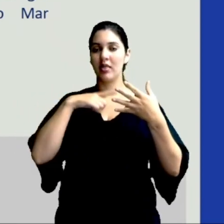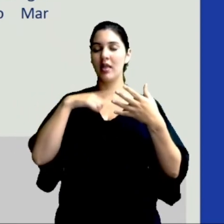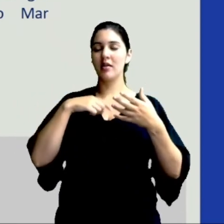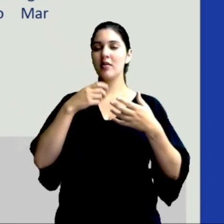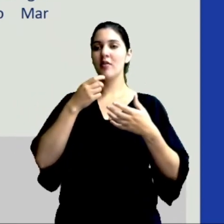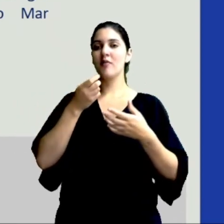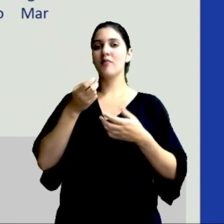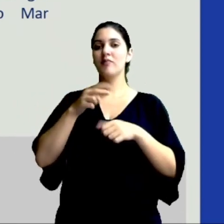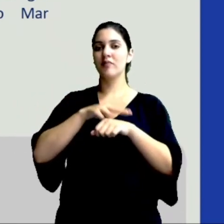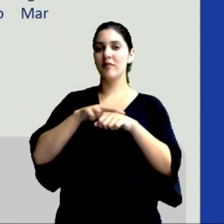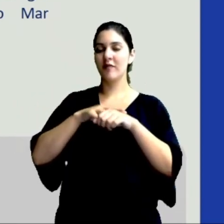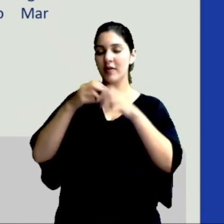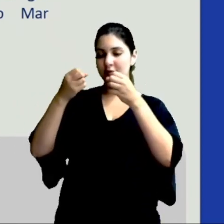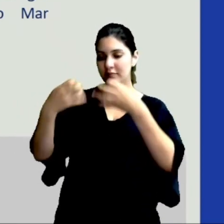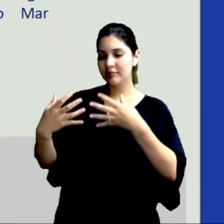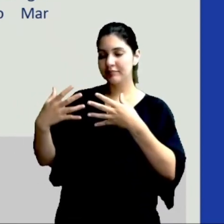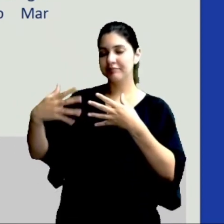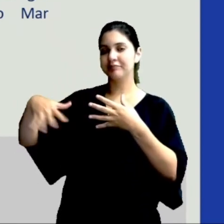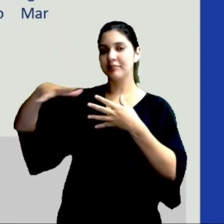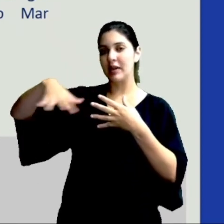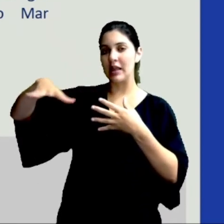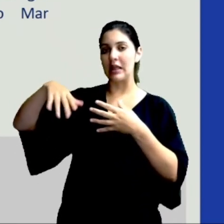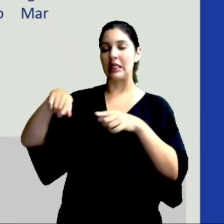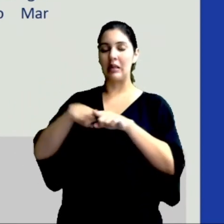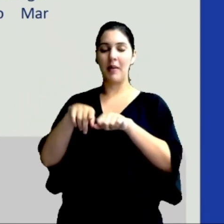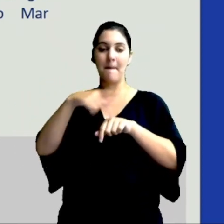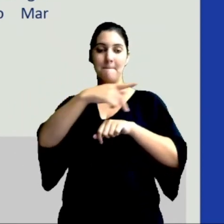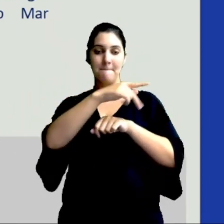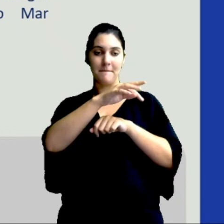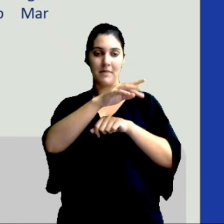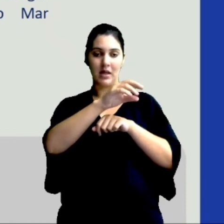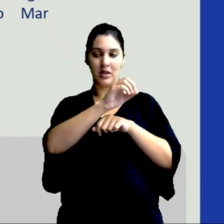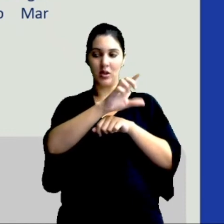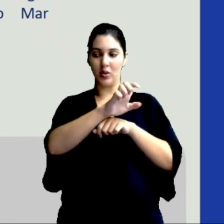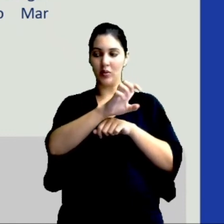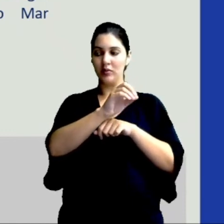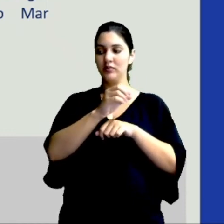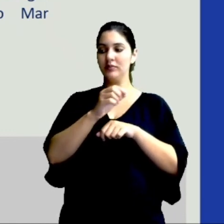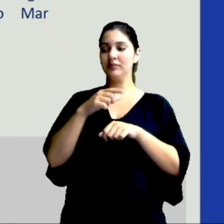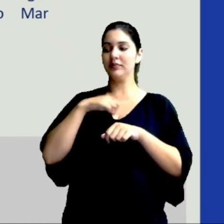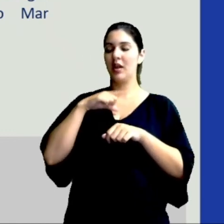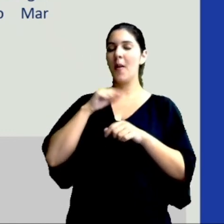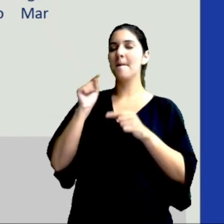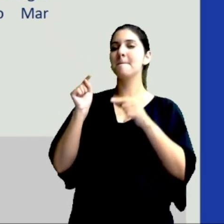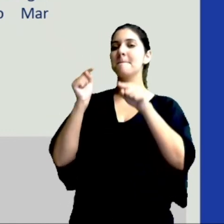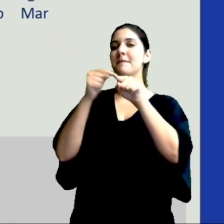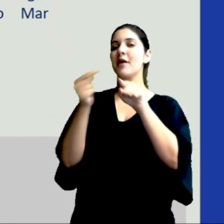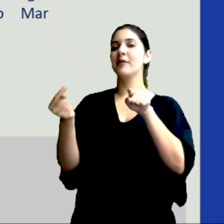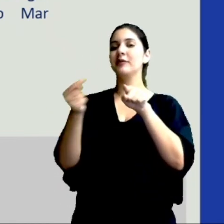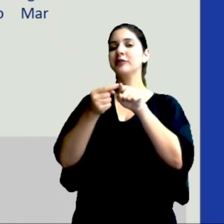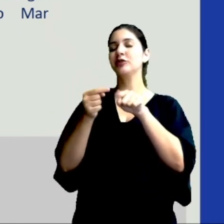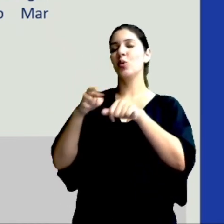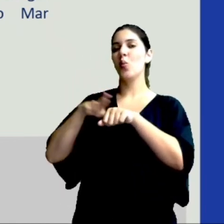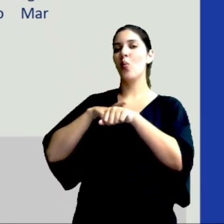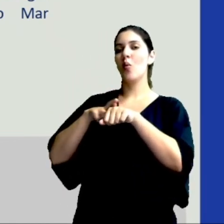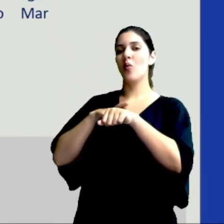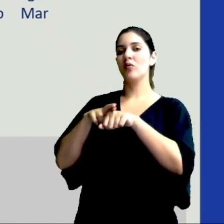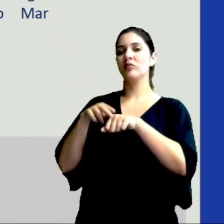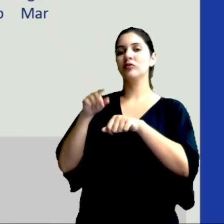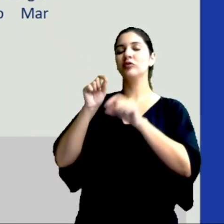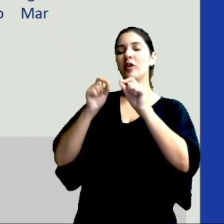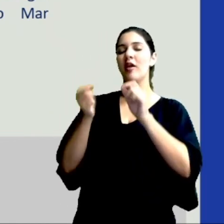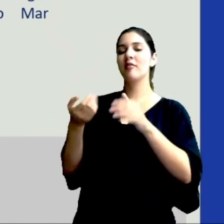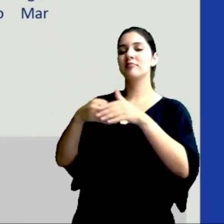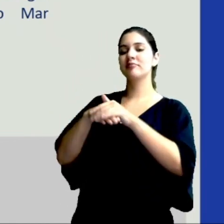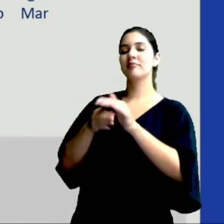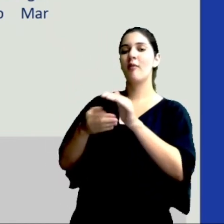né? A refinaria de petróleo, né? Esses pontinhos, né, que são esses triângulos roxos, né, que são as